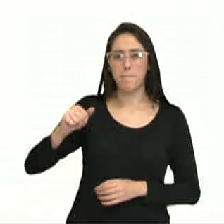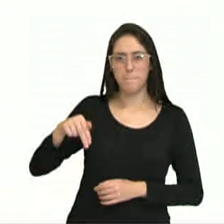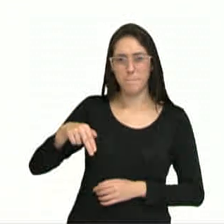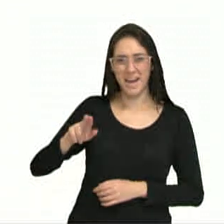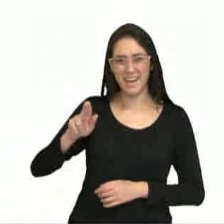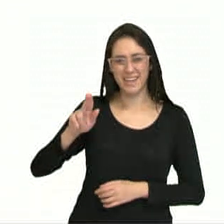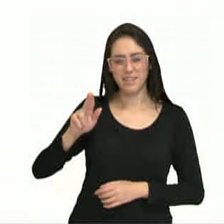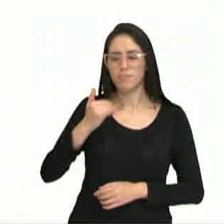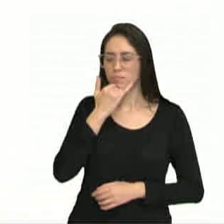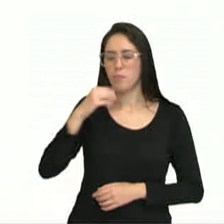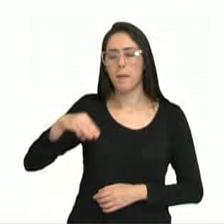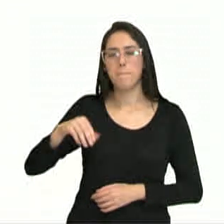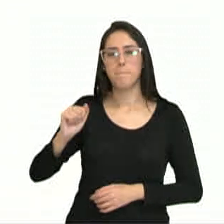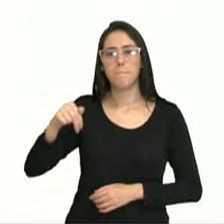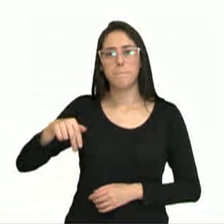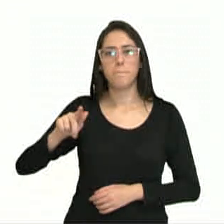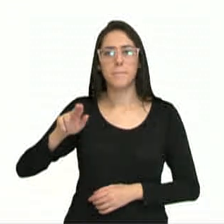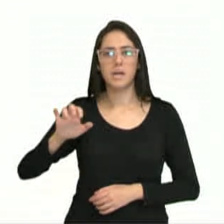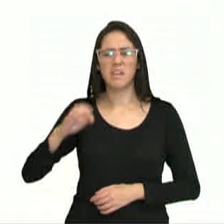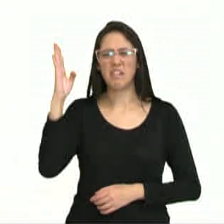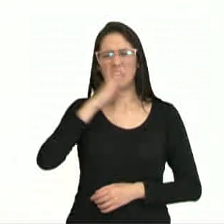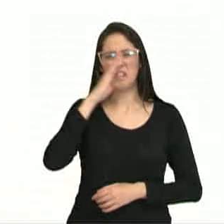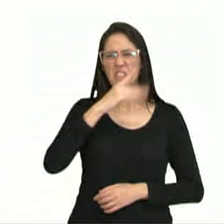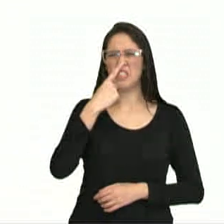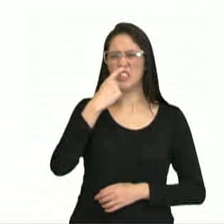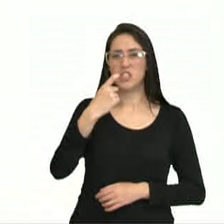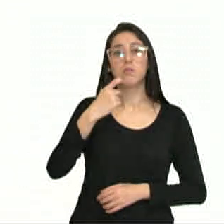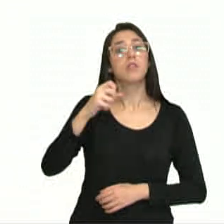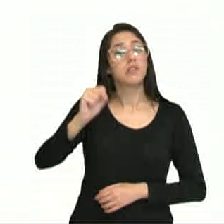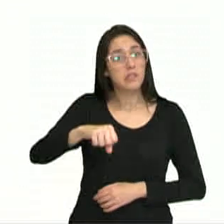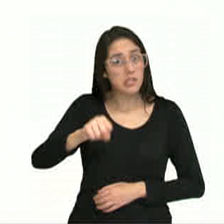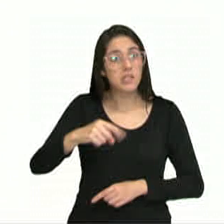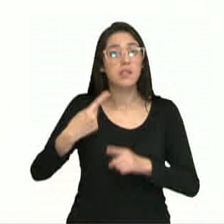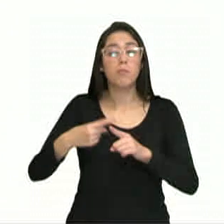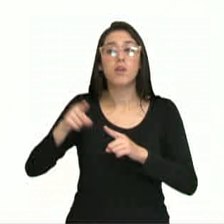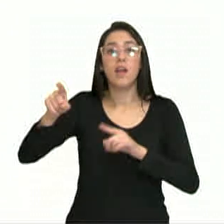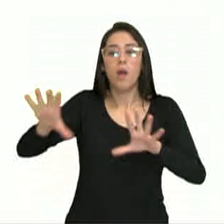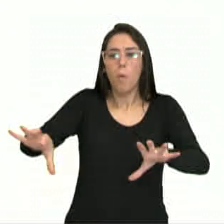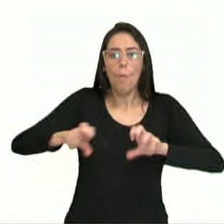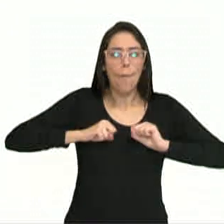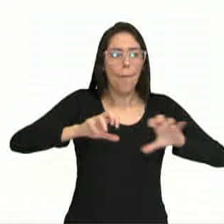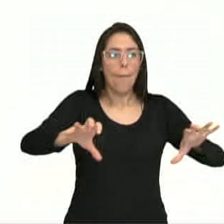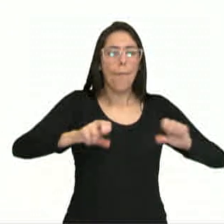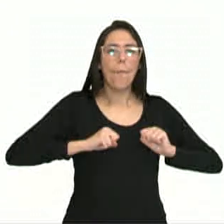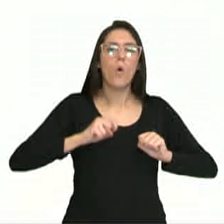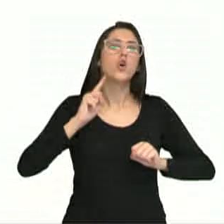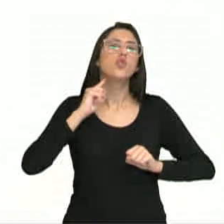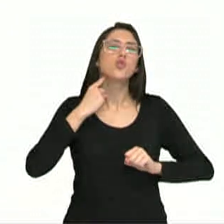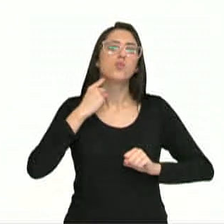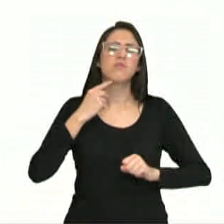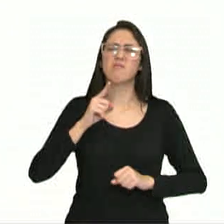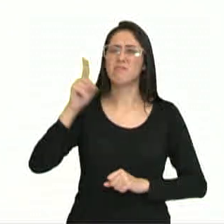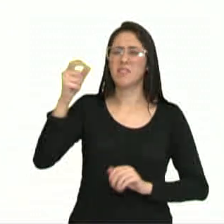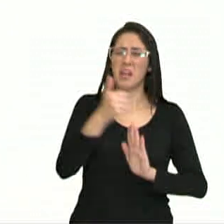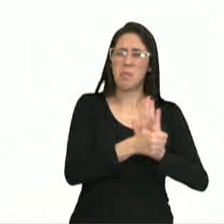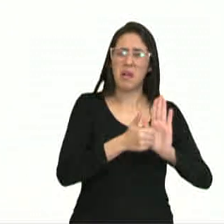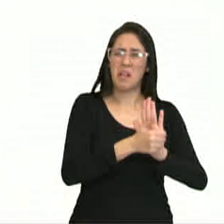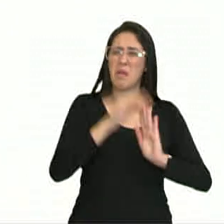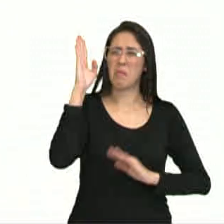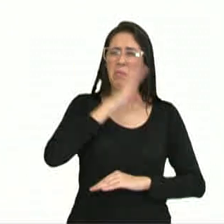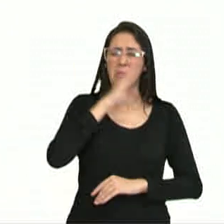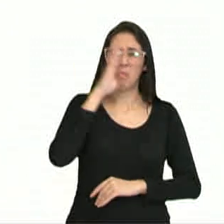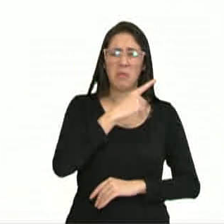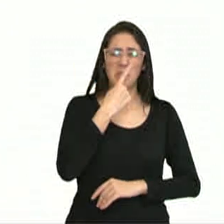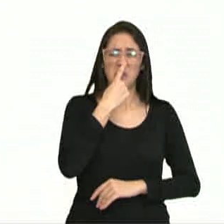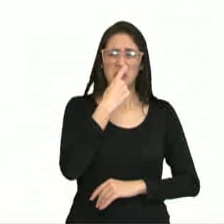que ser, porque o objetivo dele é filtrar para que a gente fique bem. Ai, porque lá em Paranaguá fede mangue. Tem que feder,